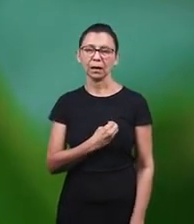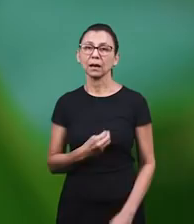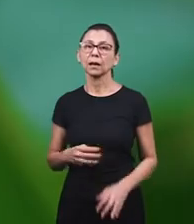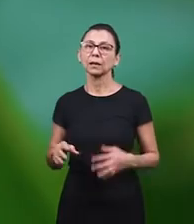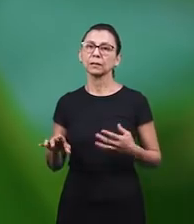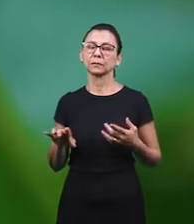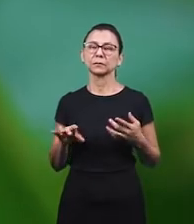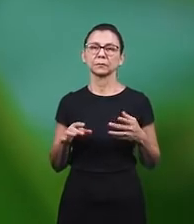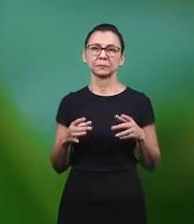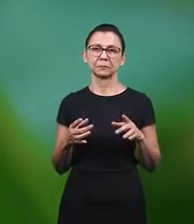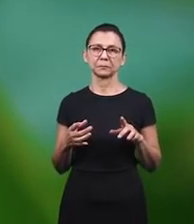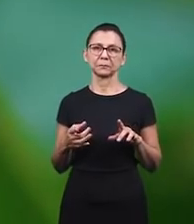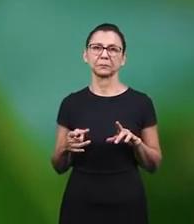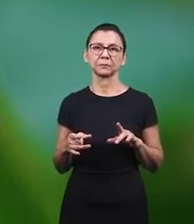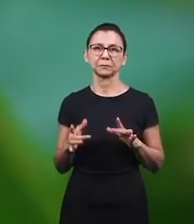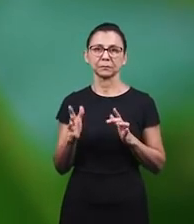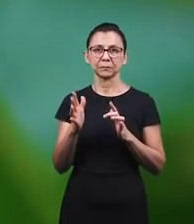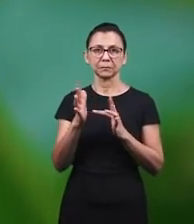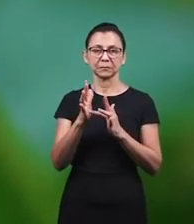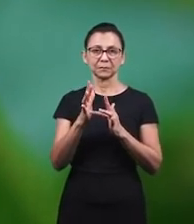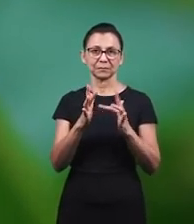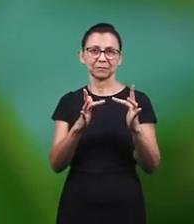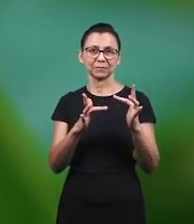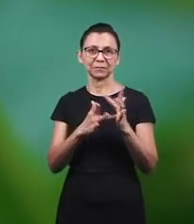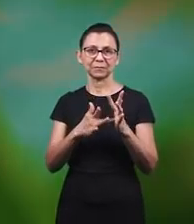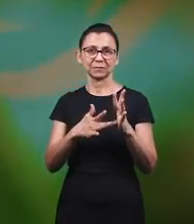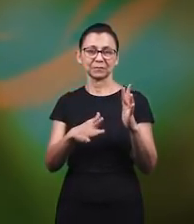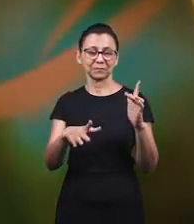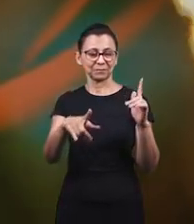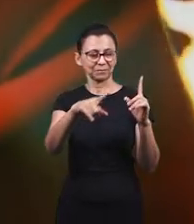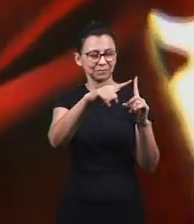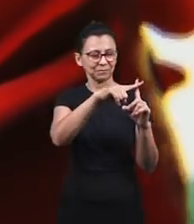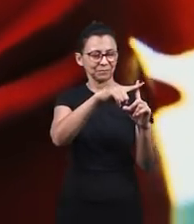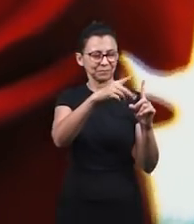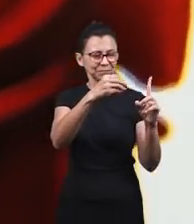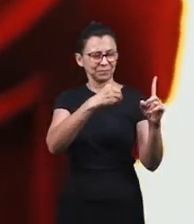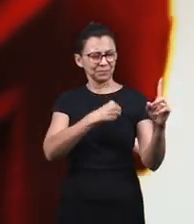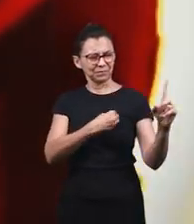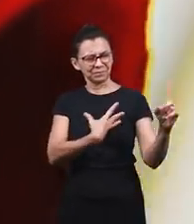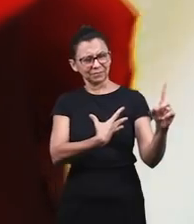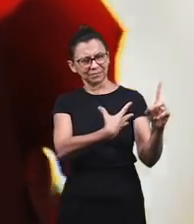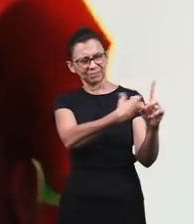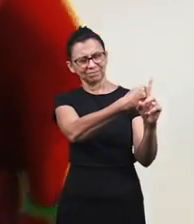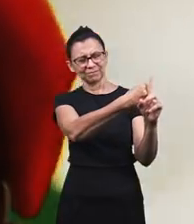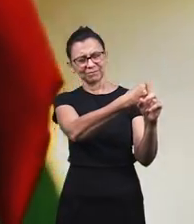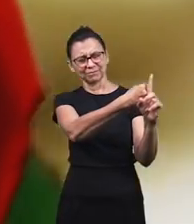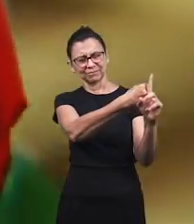Nos